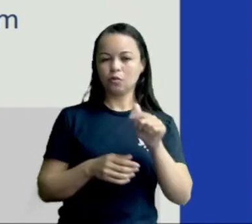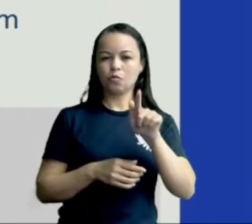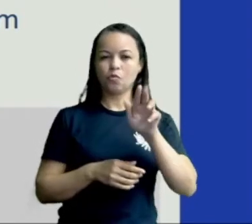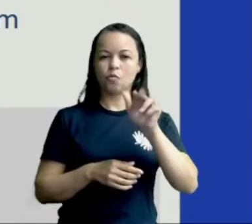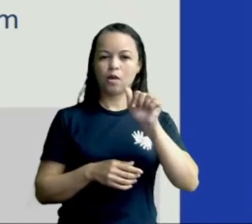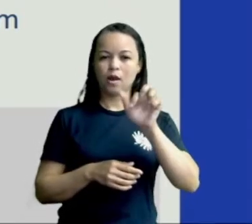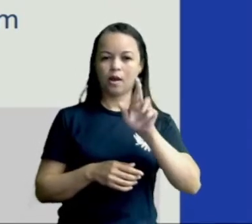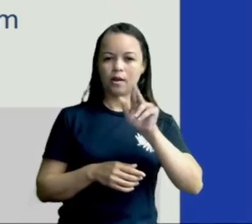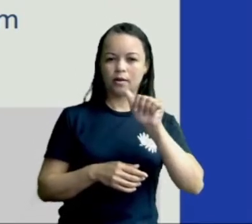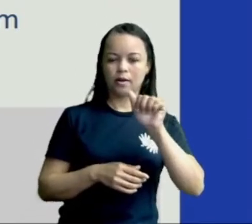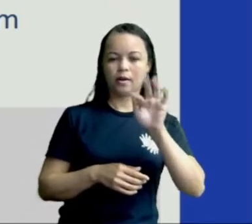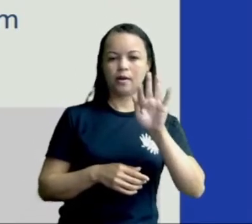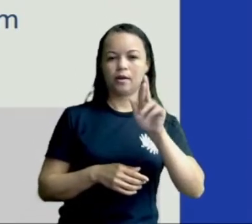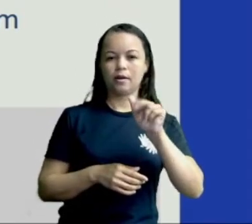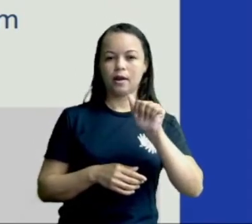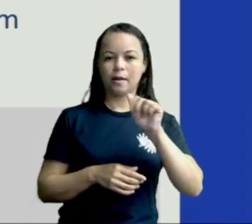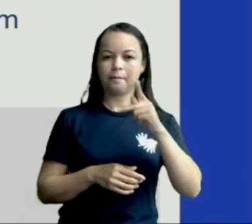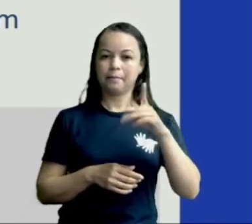nossa gente